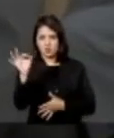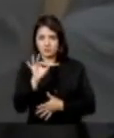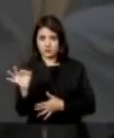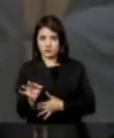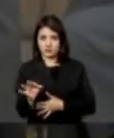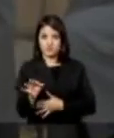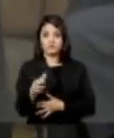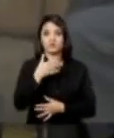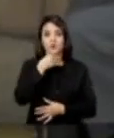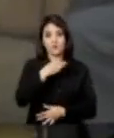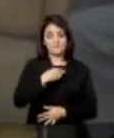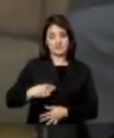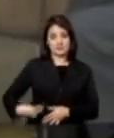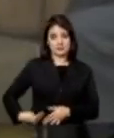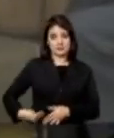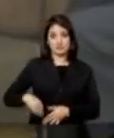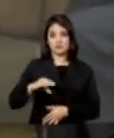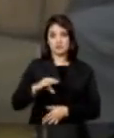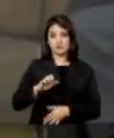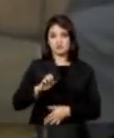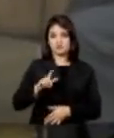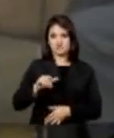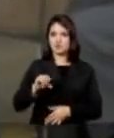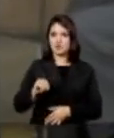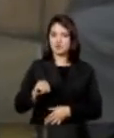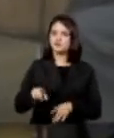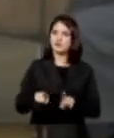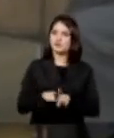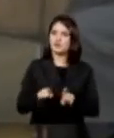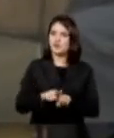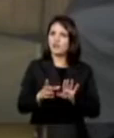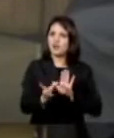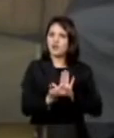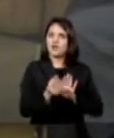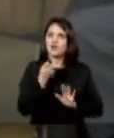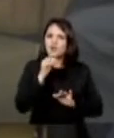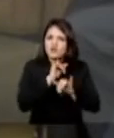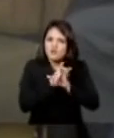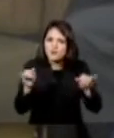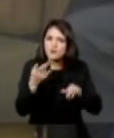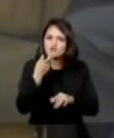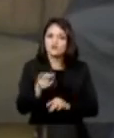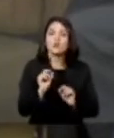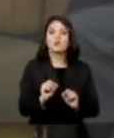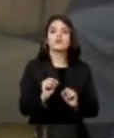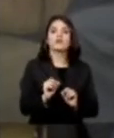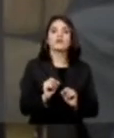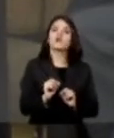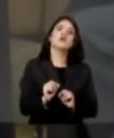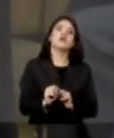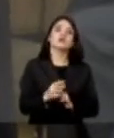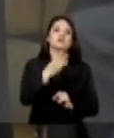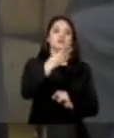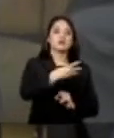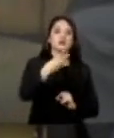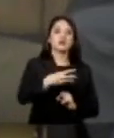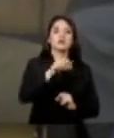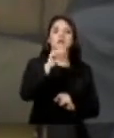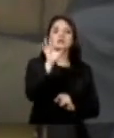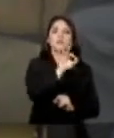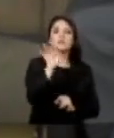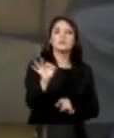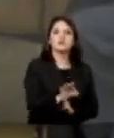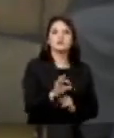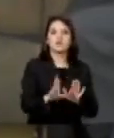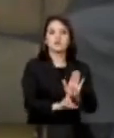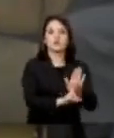decano desta corte, de igual forma, também trouxe informação em seu voto de que quase 1%, um terço dos recursos extraordinários tem algum